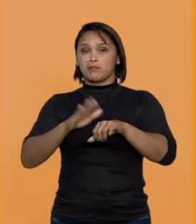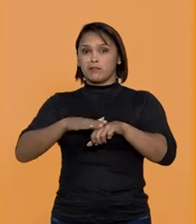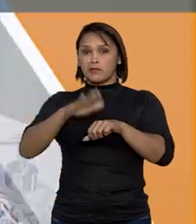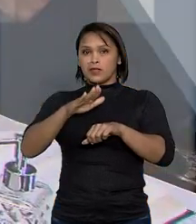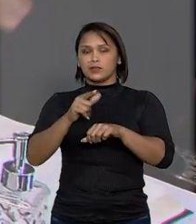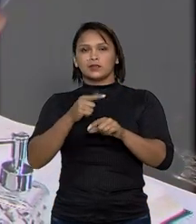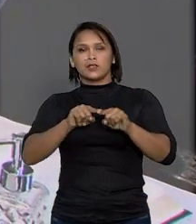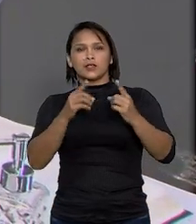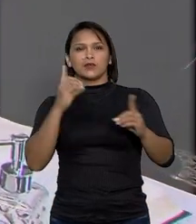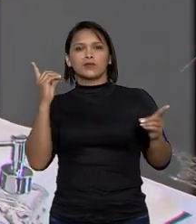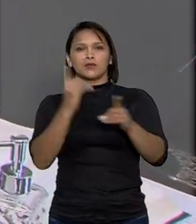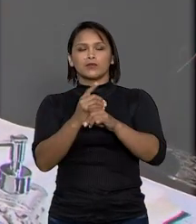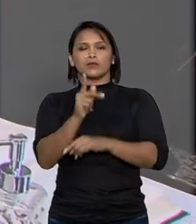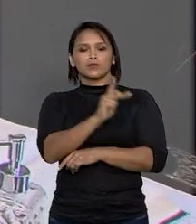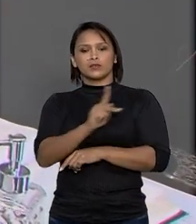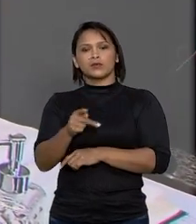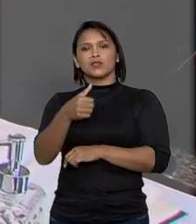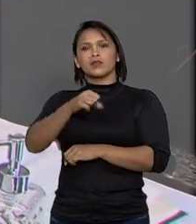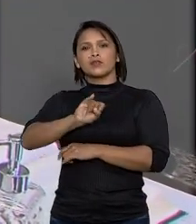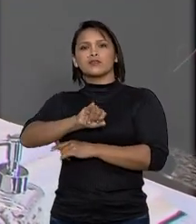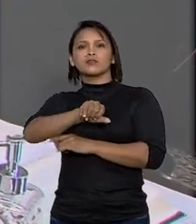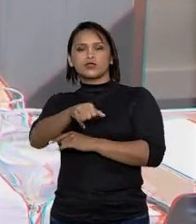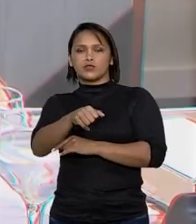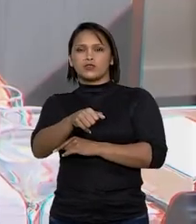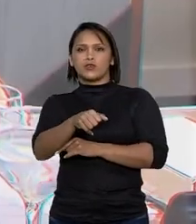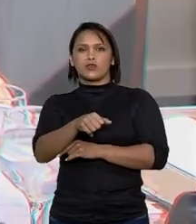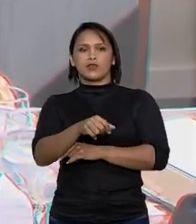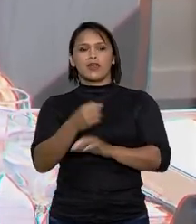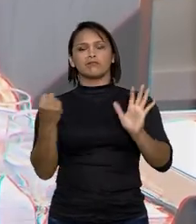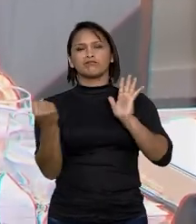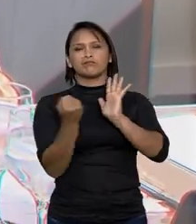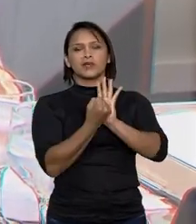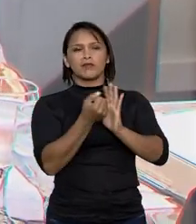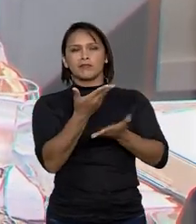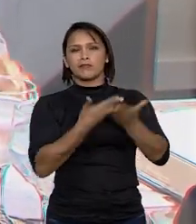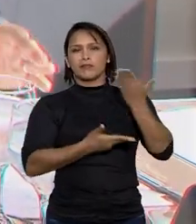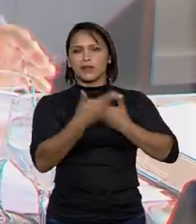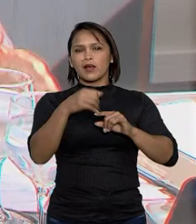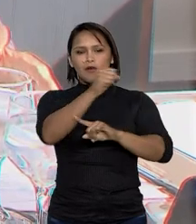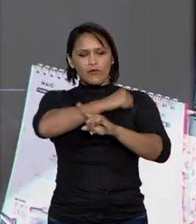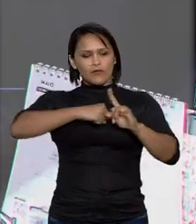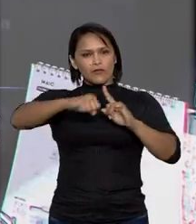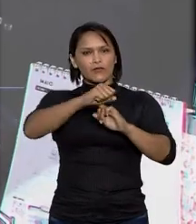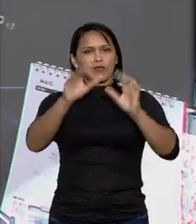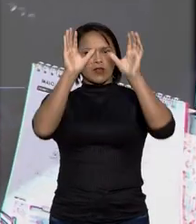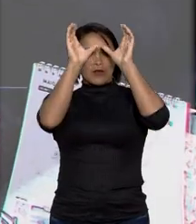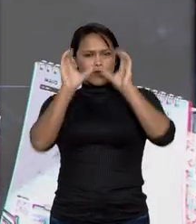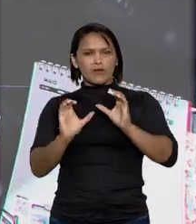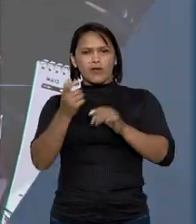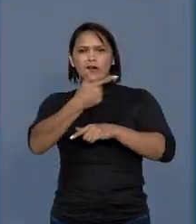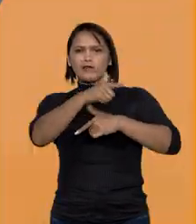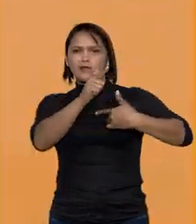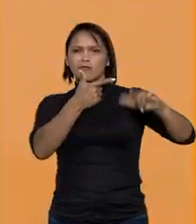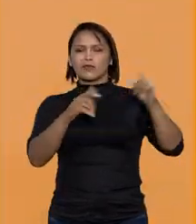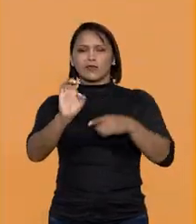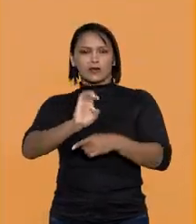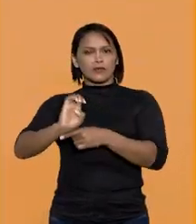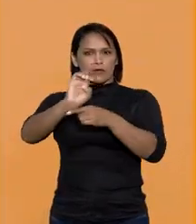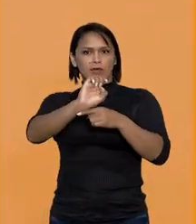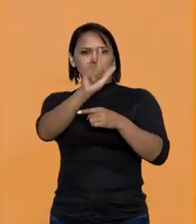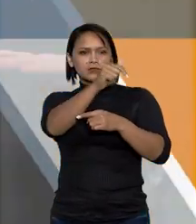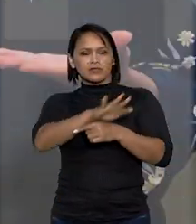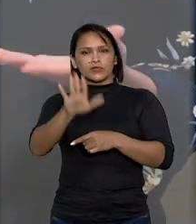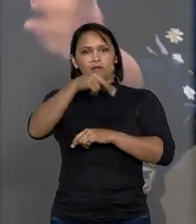mais encontro com presidente do STJ é marcado por participação de cidadãos de vários estados do país